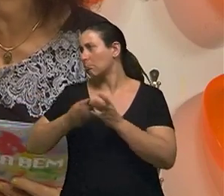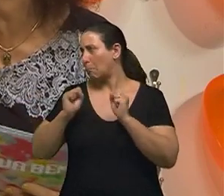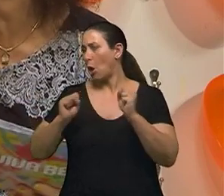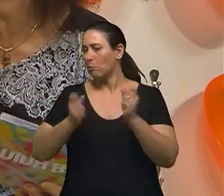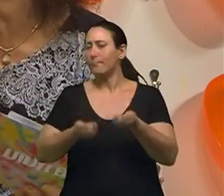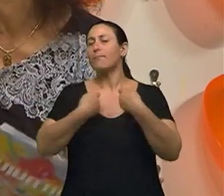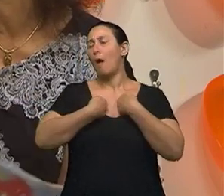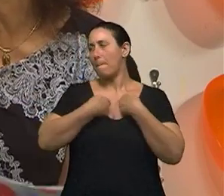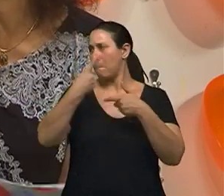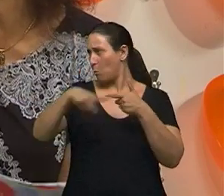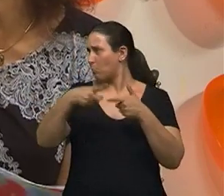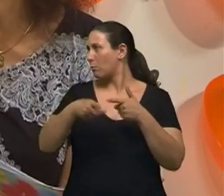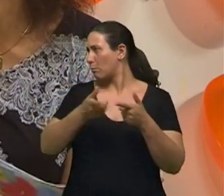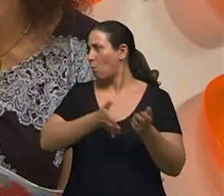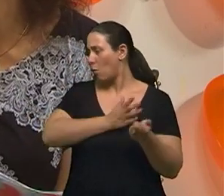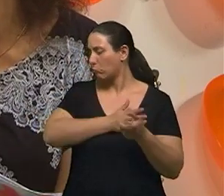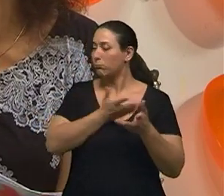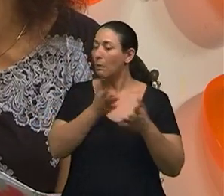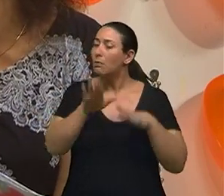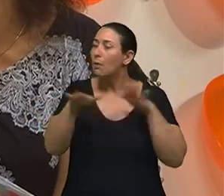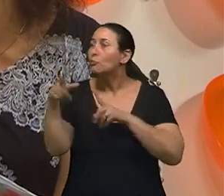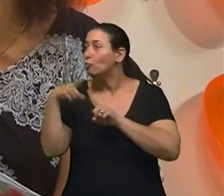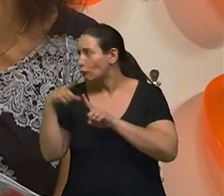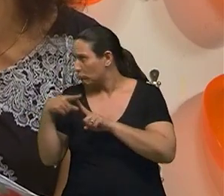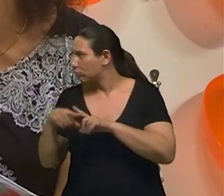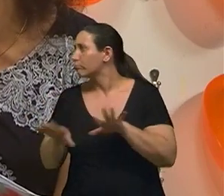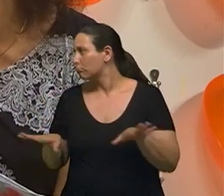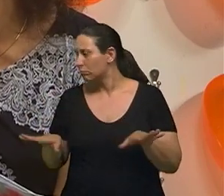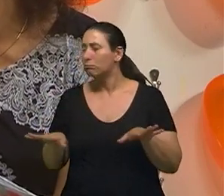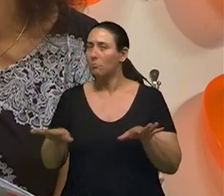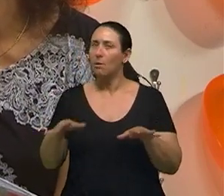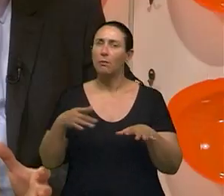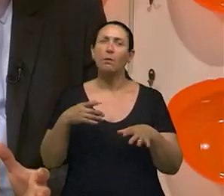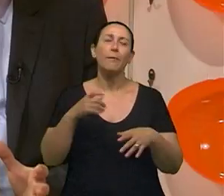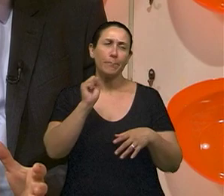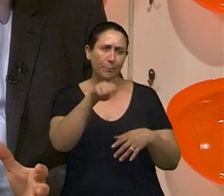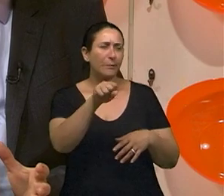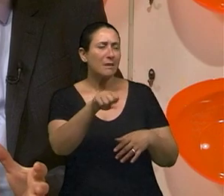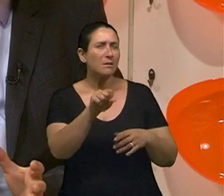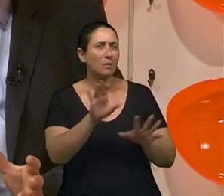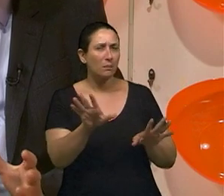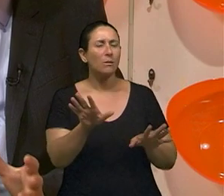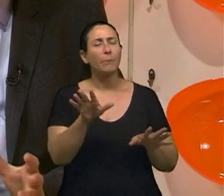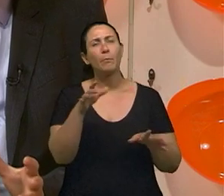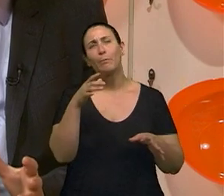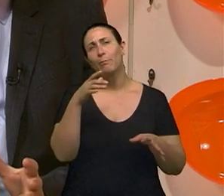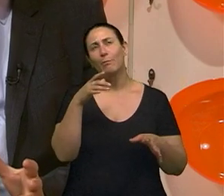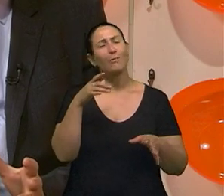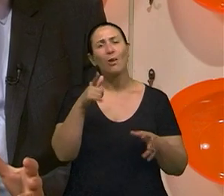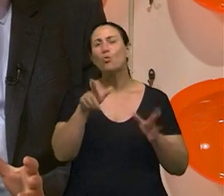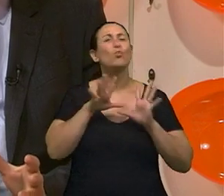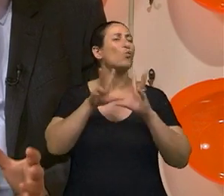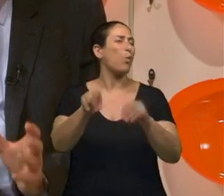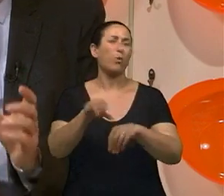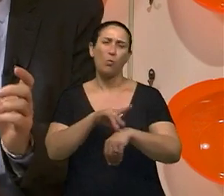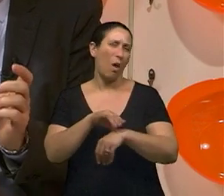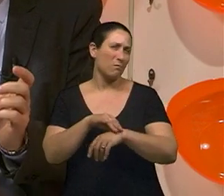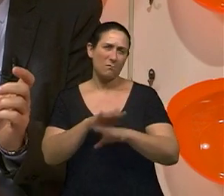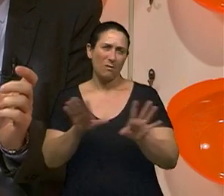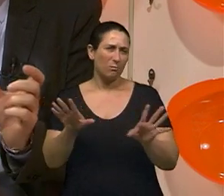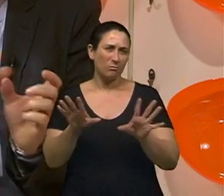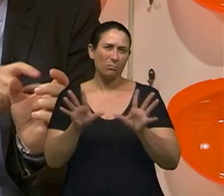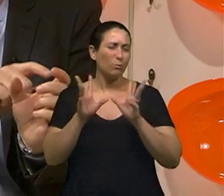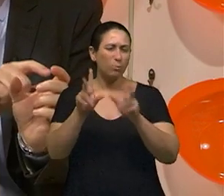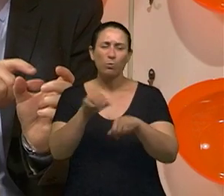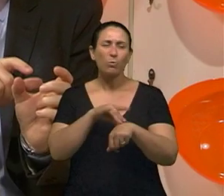de hábitos e de de tipo de organismo que nós somos diferentes isso é é tudo praticamente todas as doenças Elas têm uma